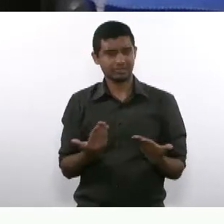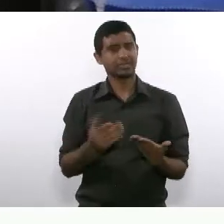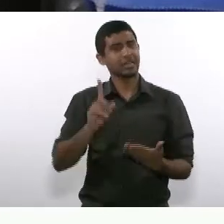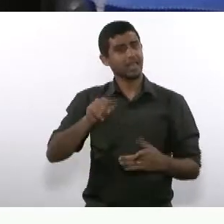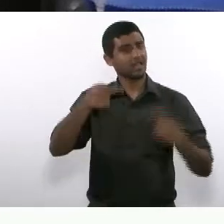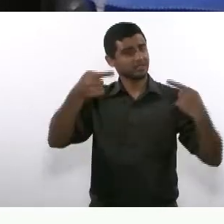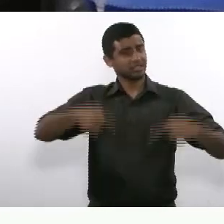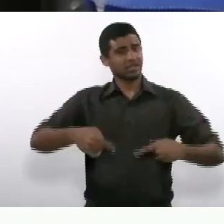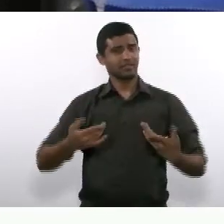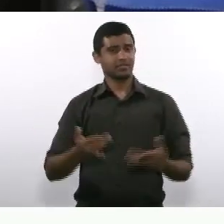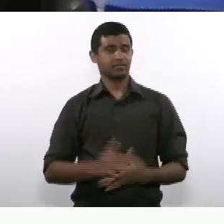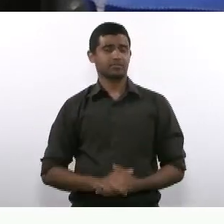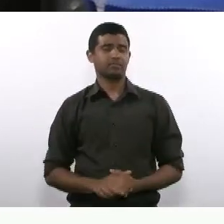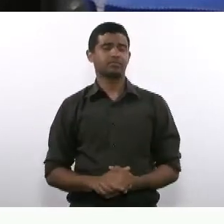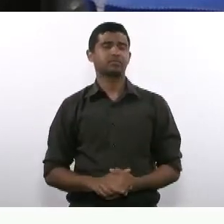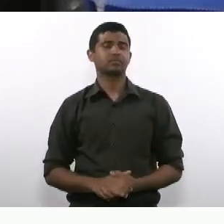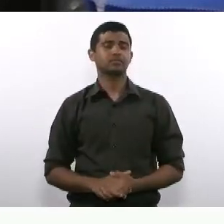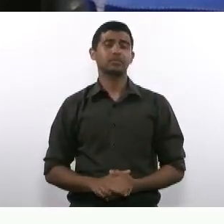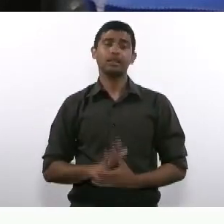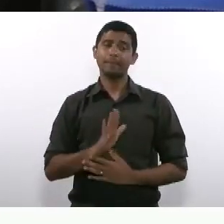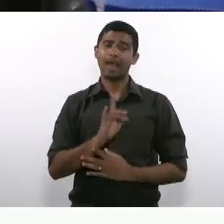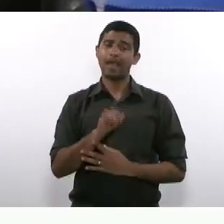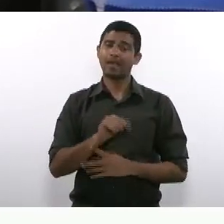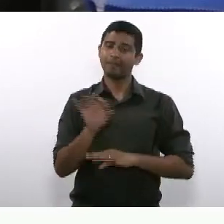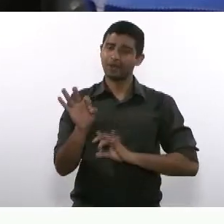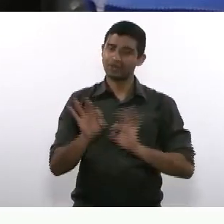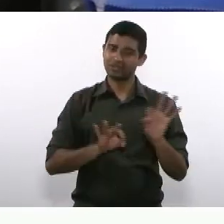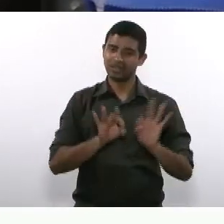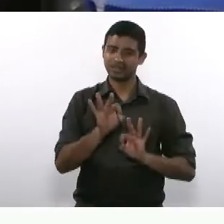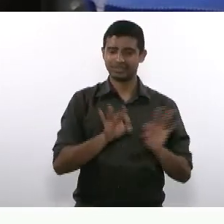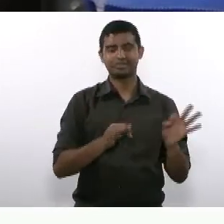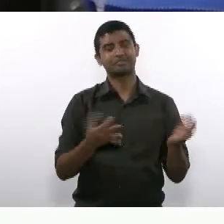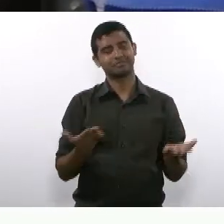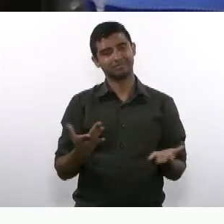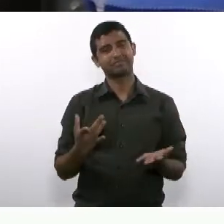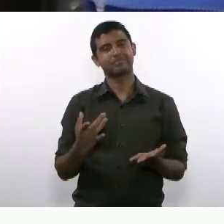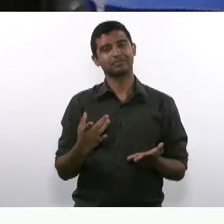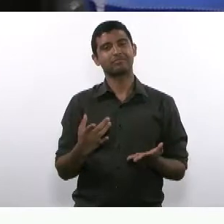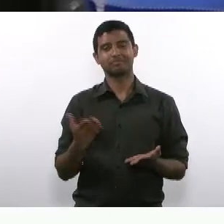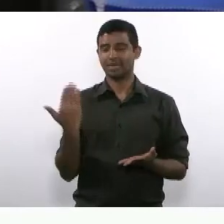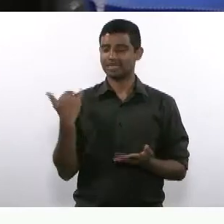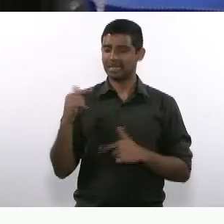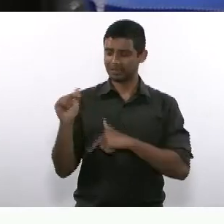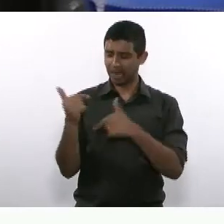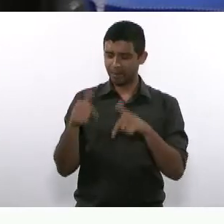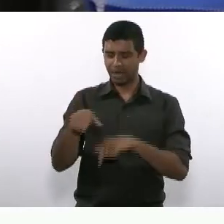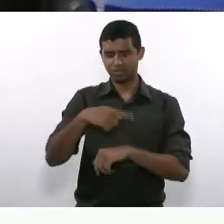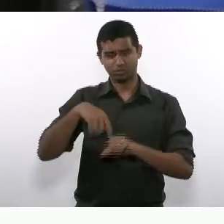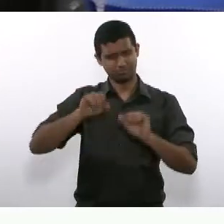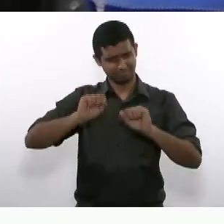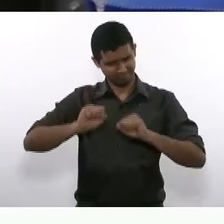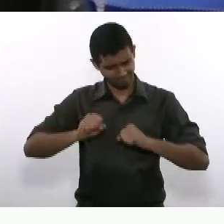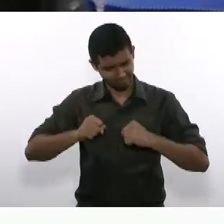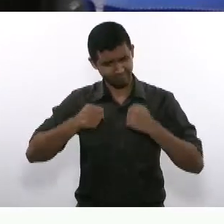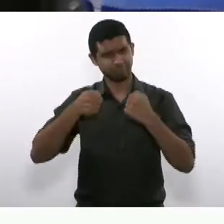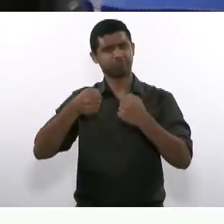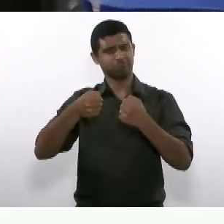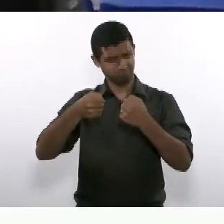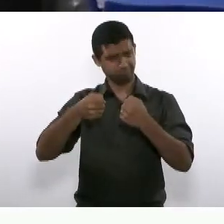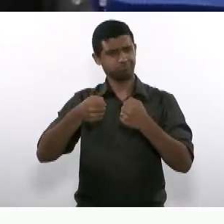desafio. Agora, isso é um processo. Foi um trabalho que a gente arregaçou as mangas,